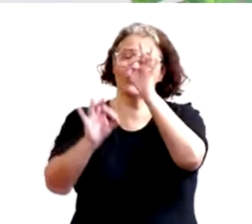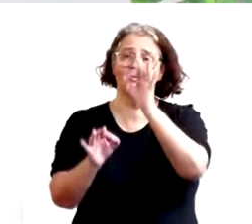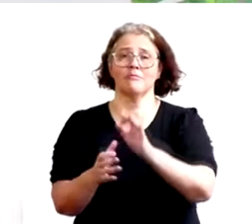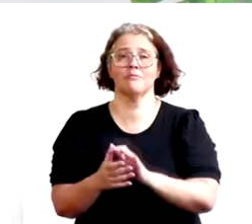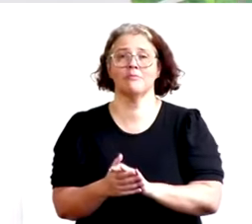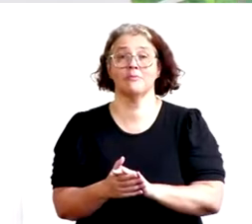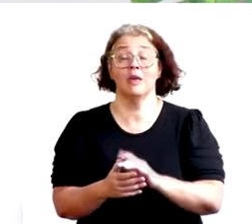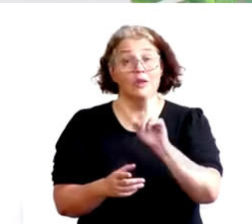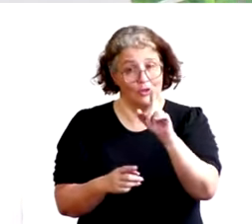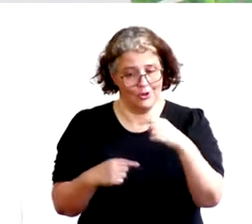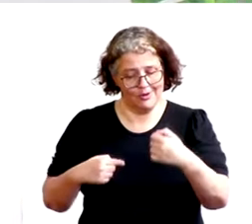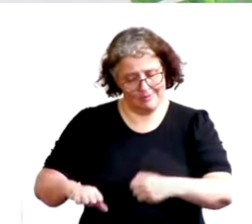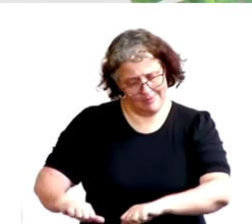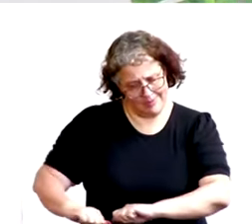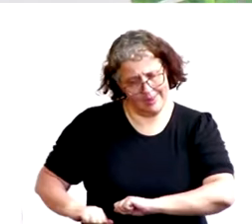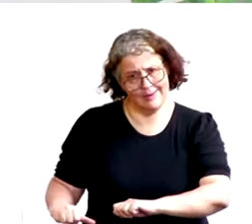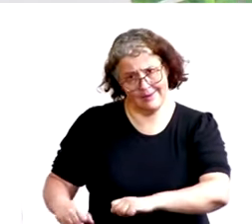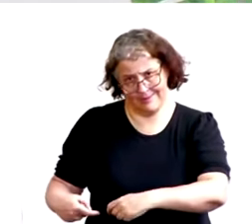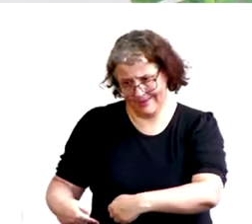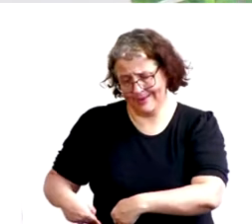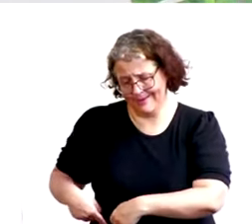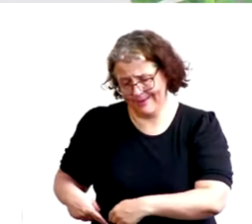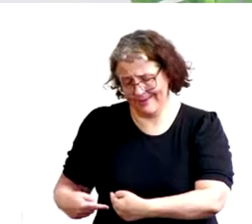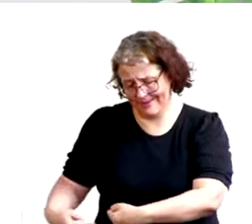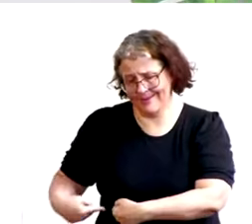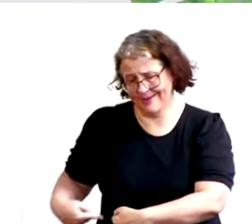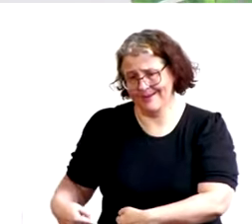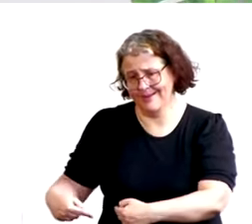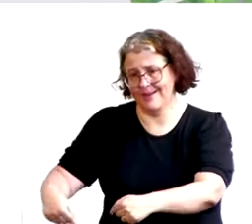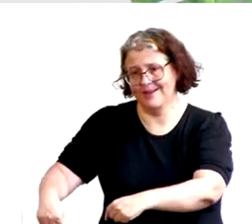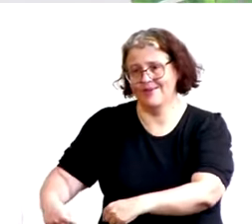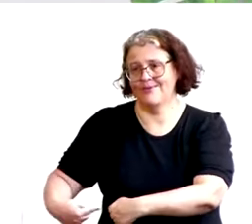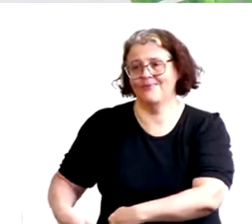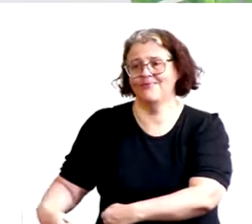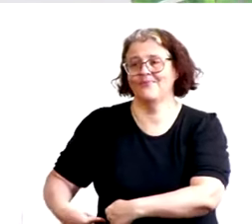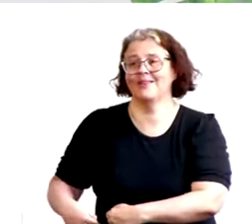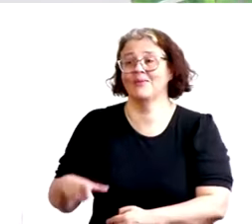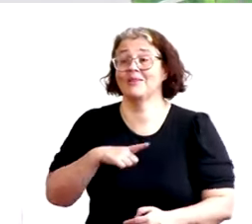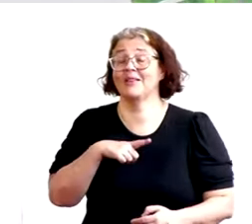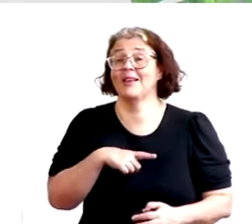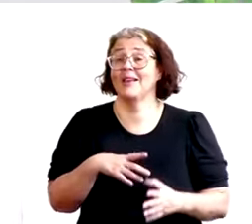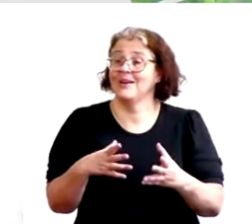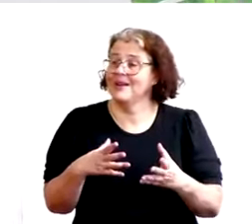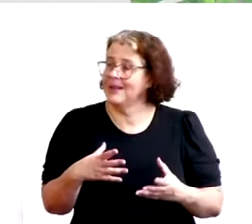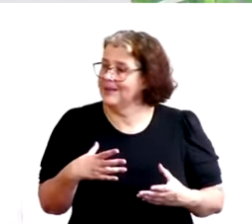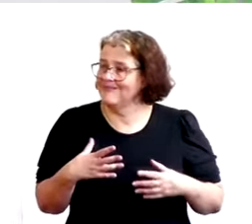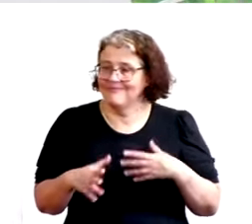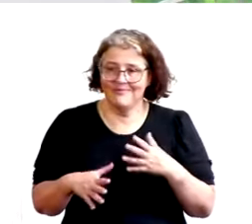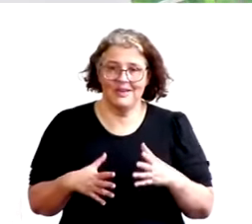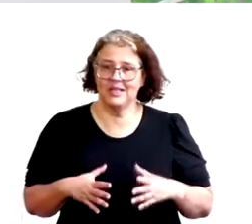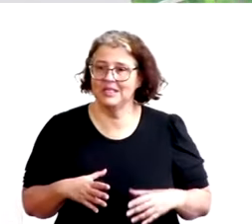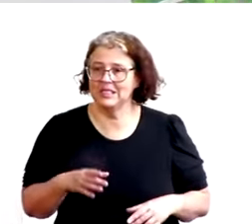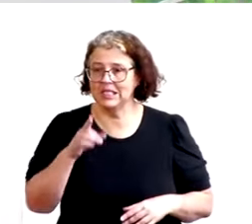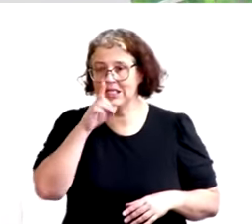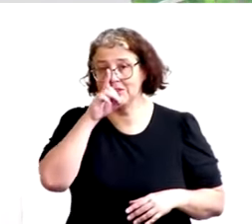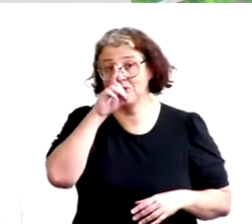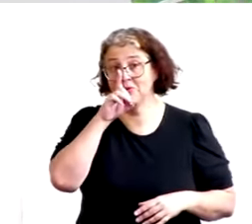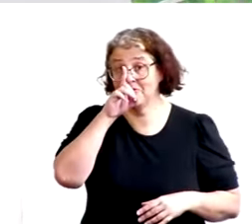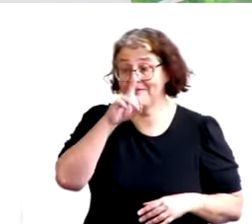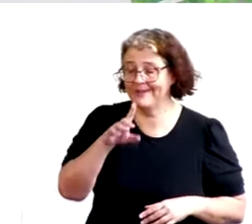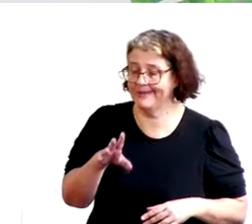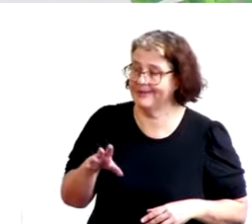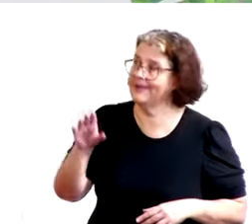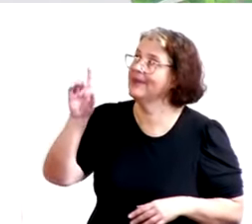no meio das lutas e aflições de alguma forma a duvidar da bondade de Deus